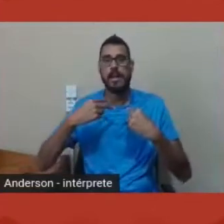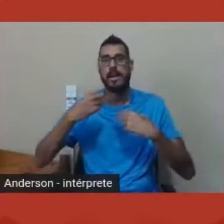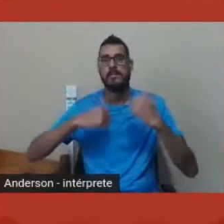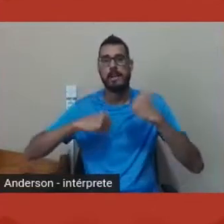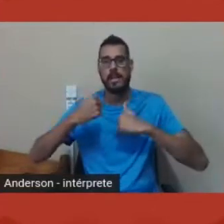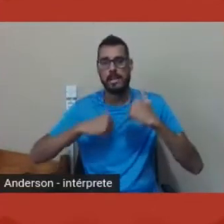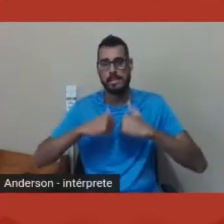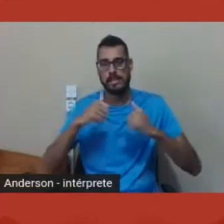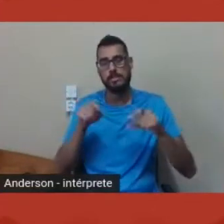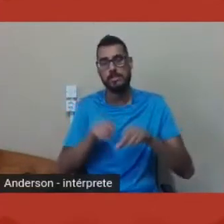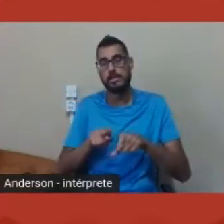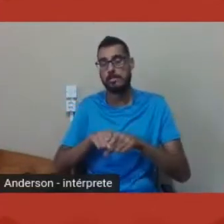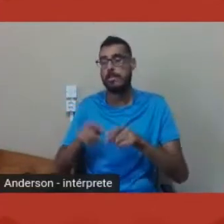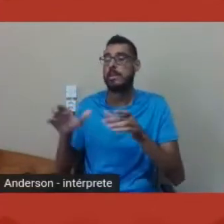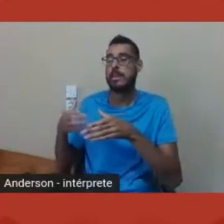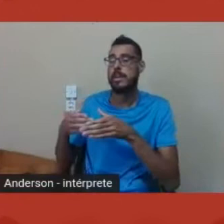para